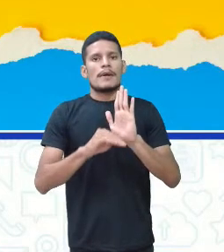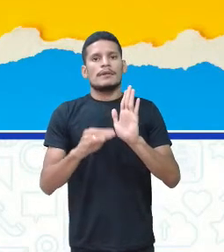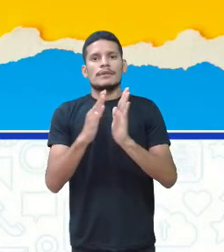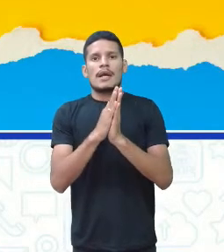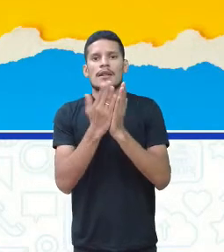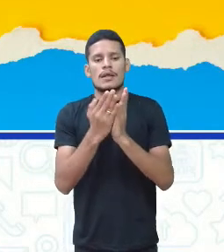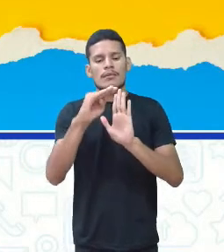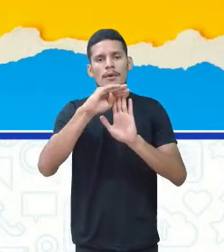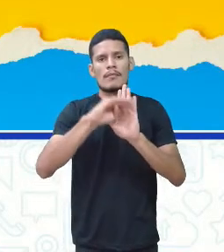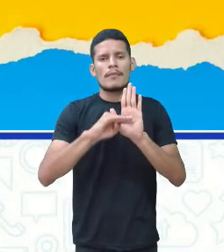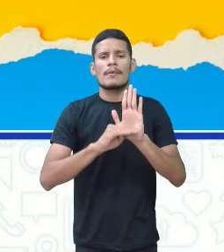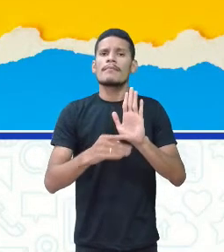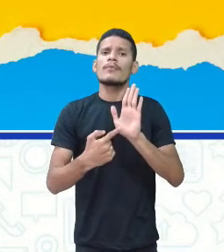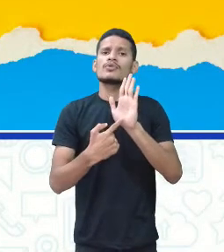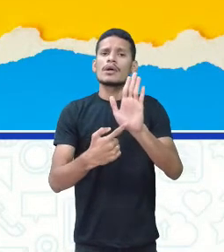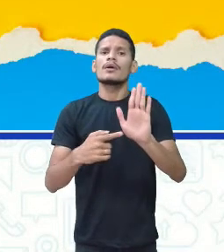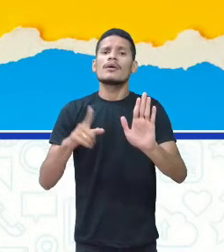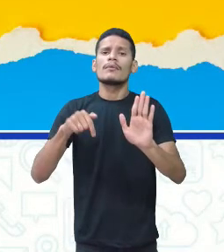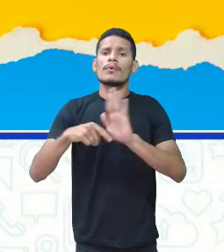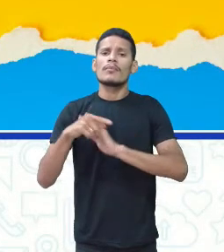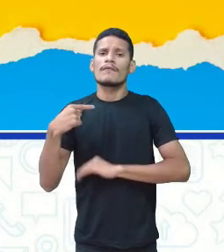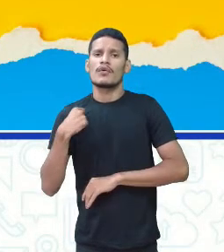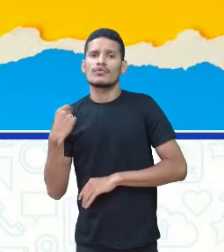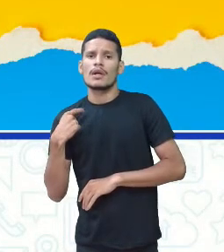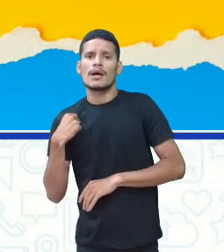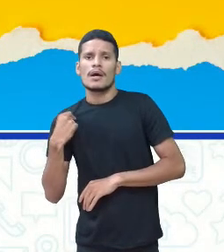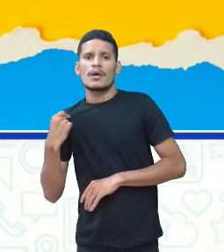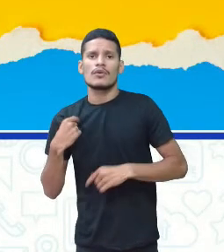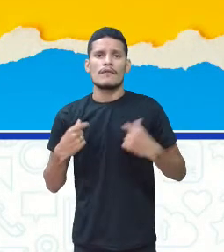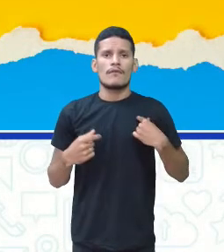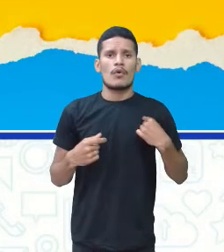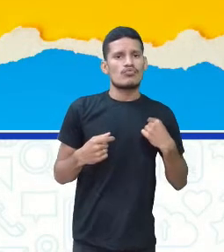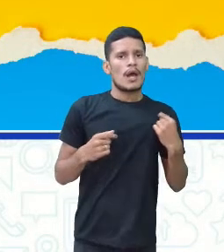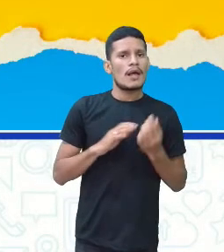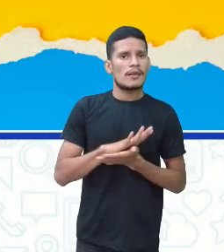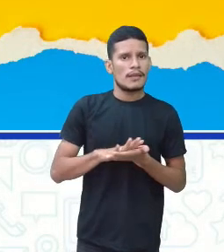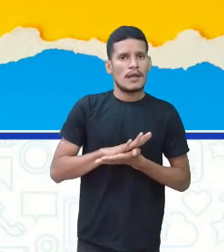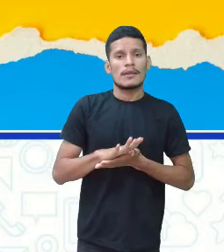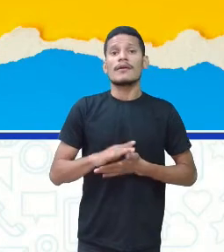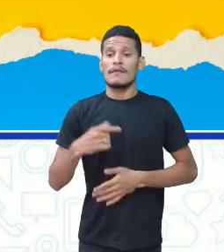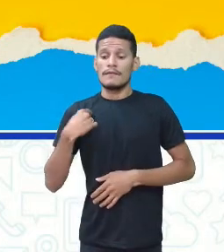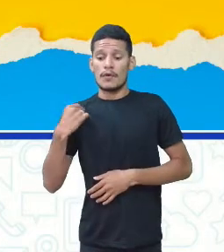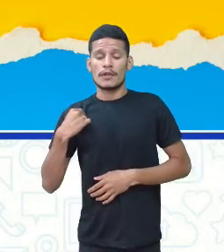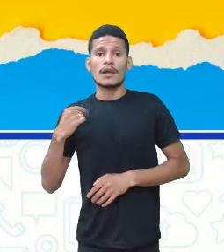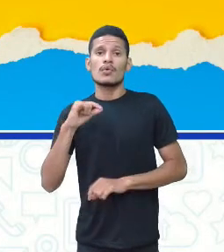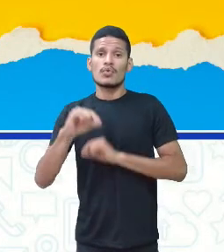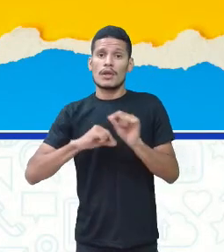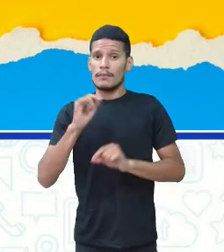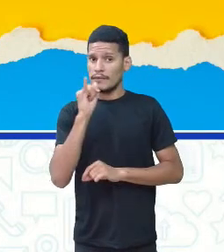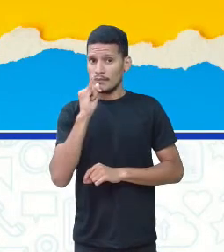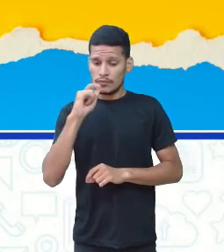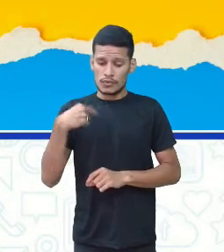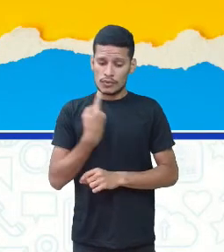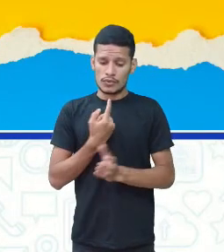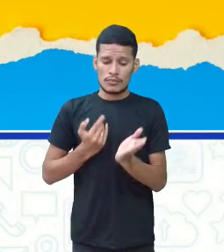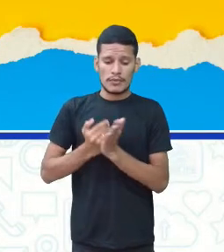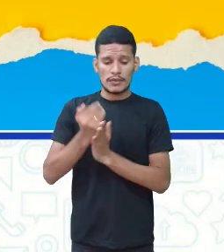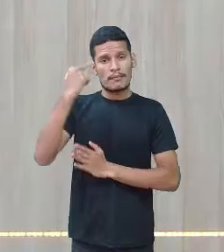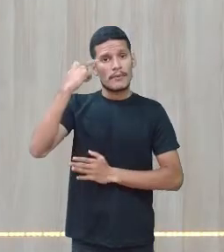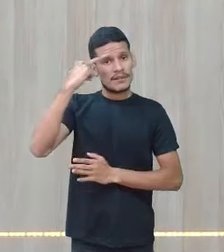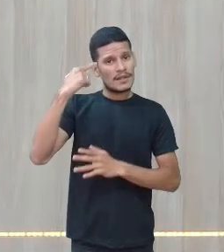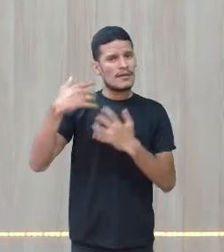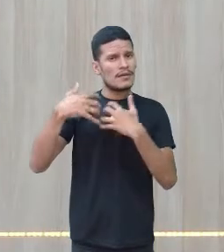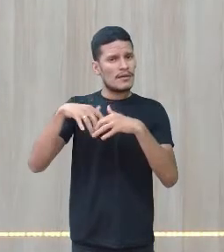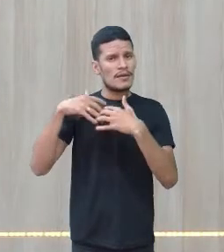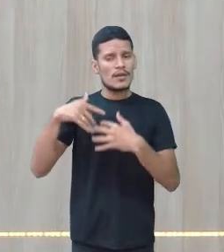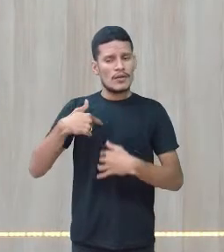que seriam as ações voluntárias e involuntárias. As voluntárias, aquelas, que a gente começa a pensar e dizer,